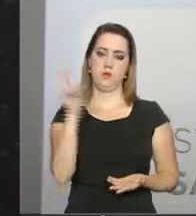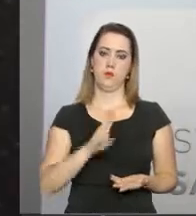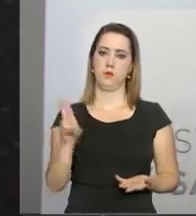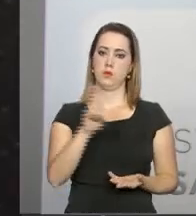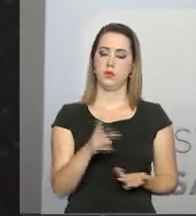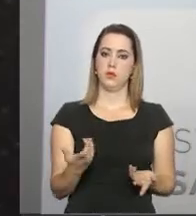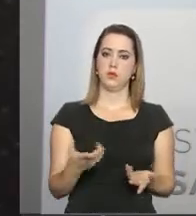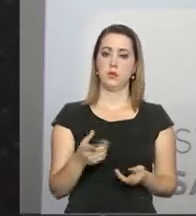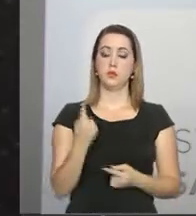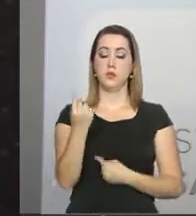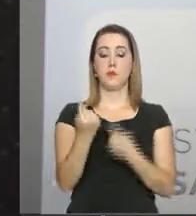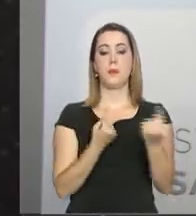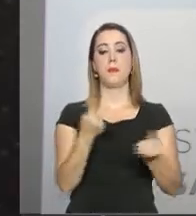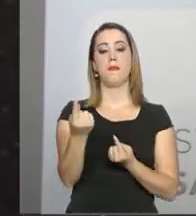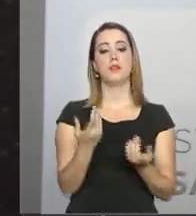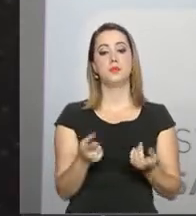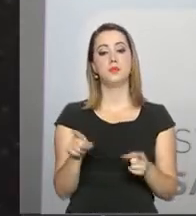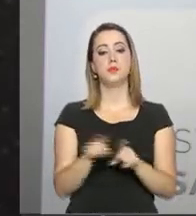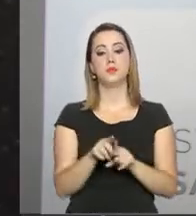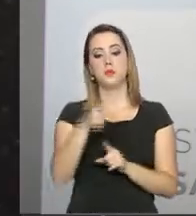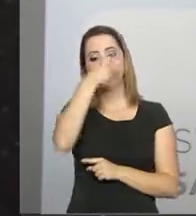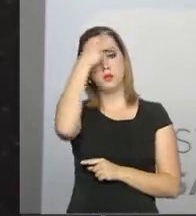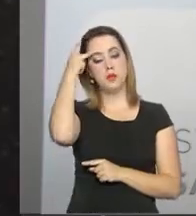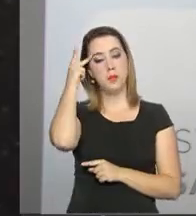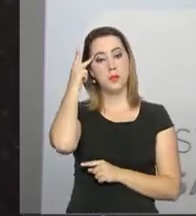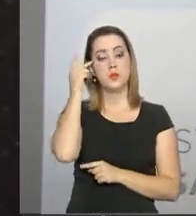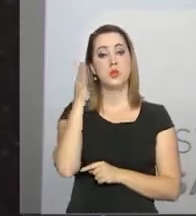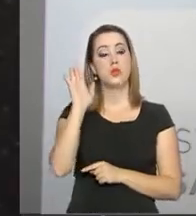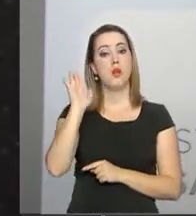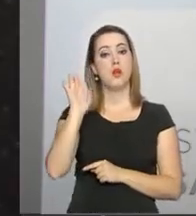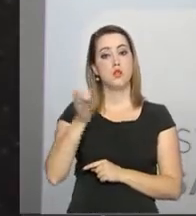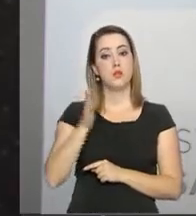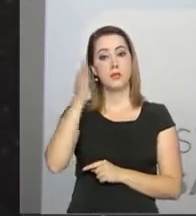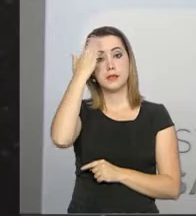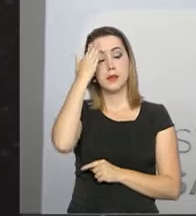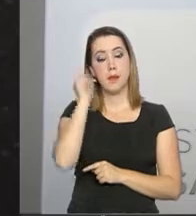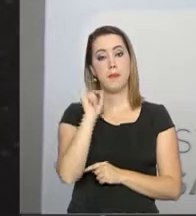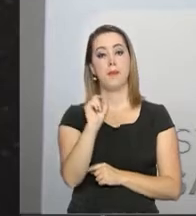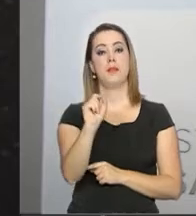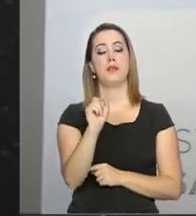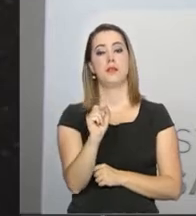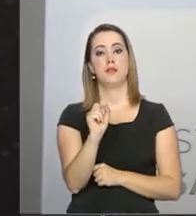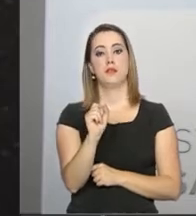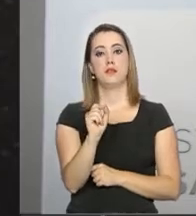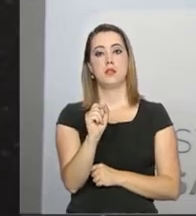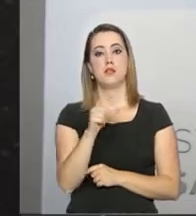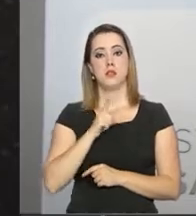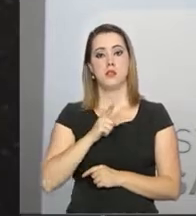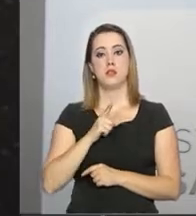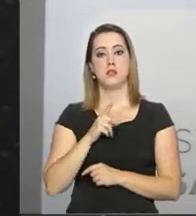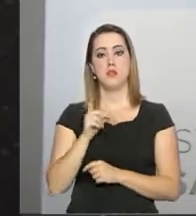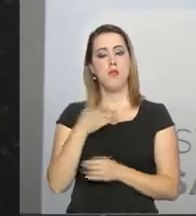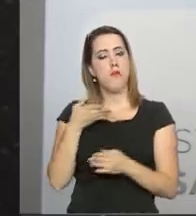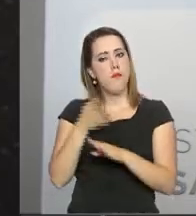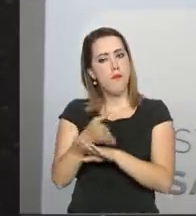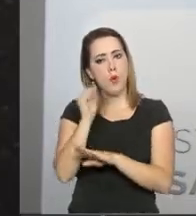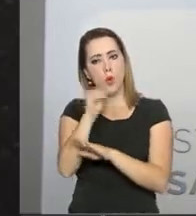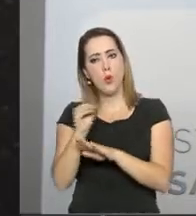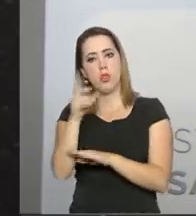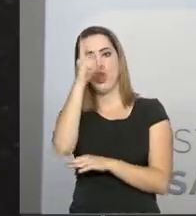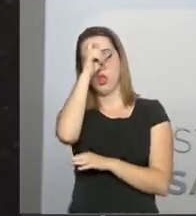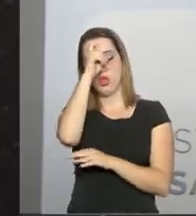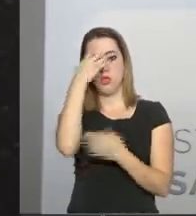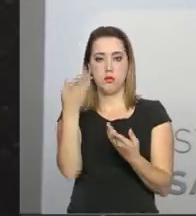para o cidadão receberá a informação desse serviço e avaliará o serviço. Evidentemente, se confirmar que